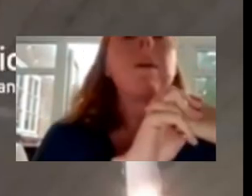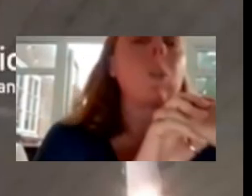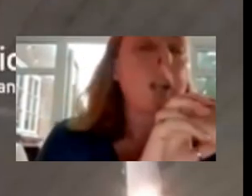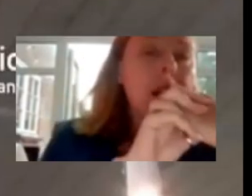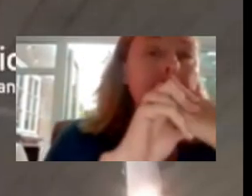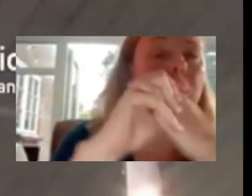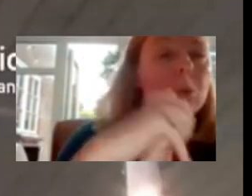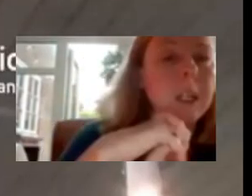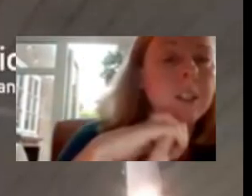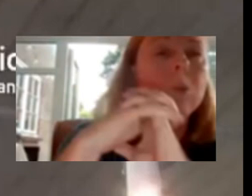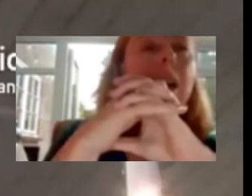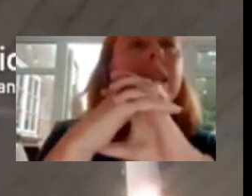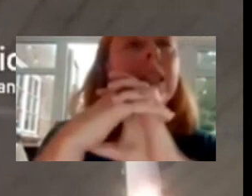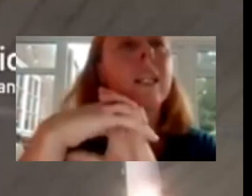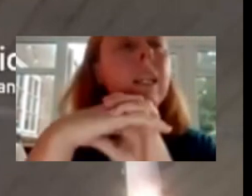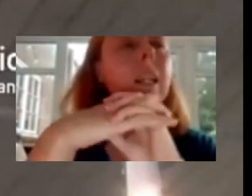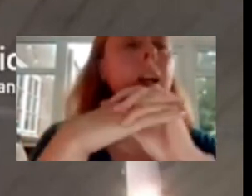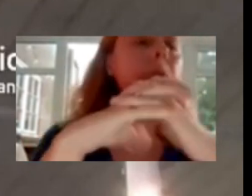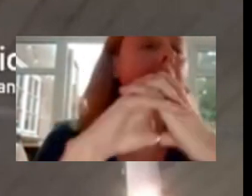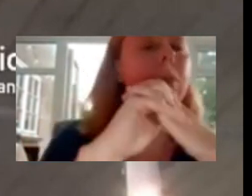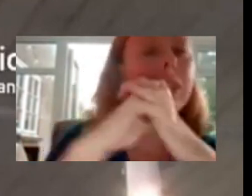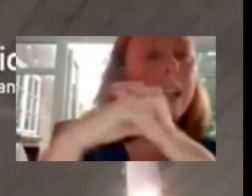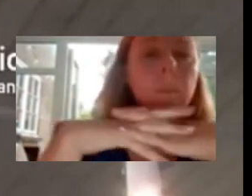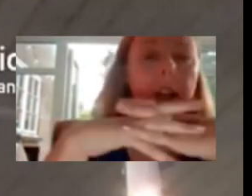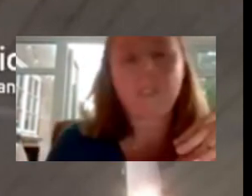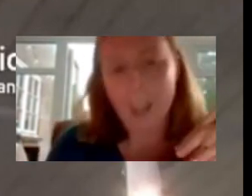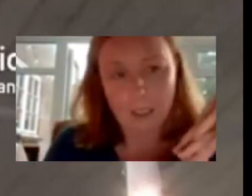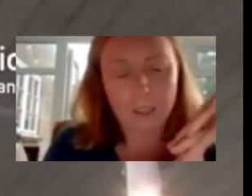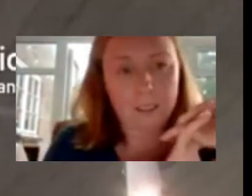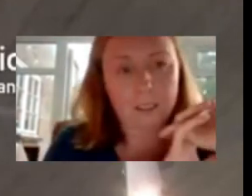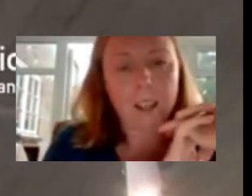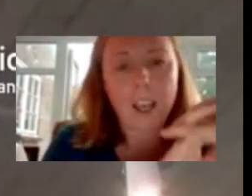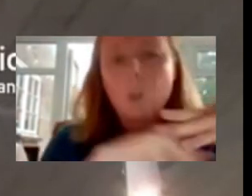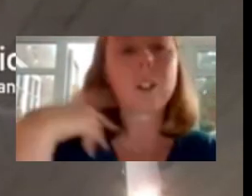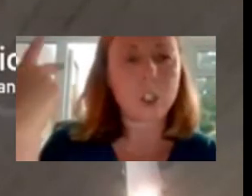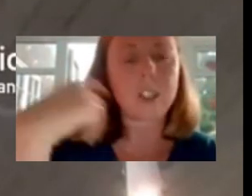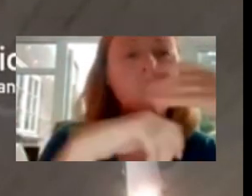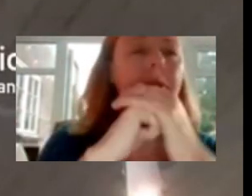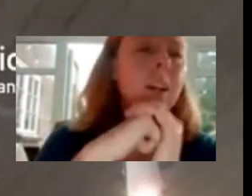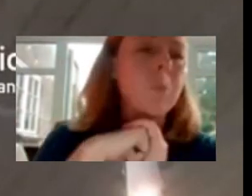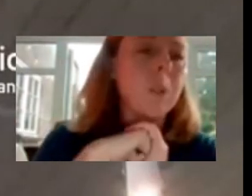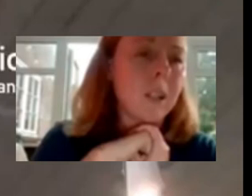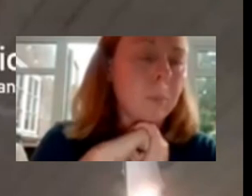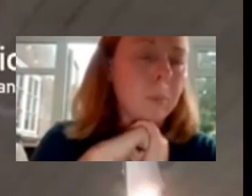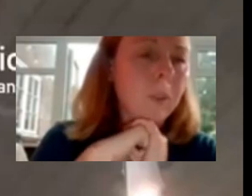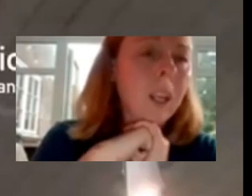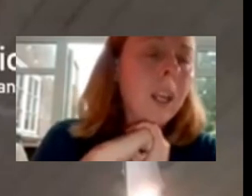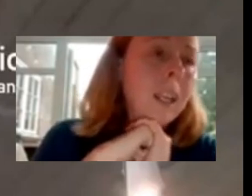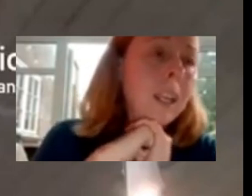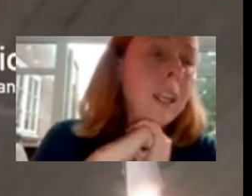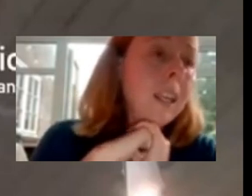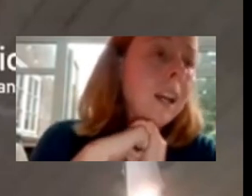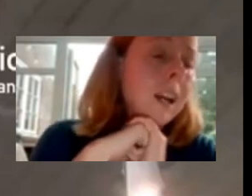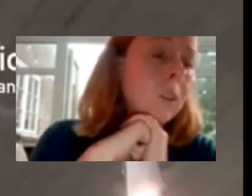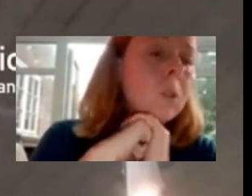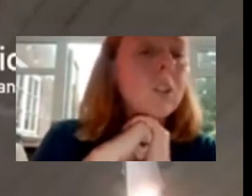para melhorar a imagem do Brasil seria as mulheres ficarem mais feias. É uma sugestão que ele faz, por exemplo.